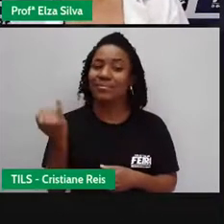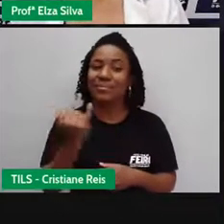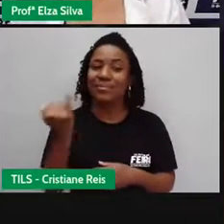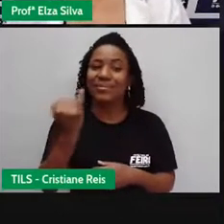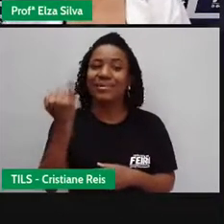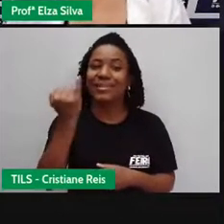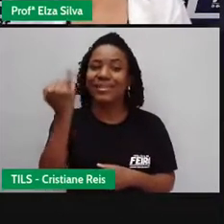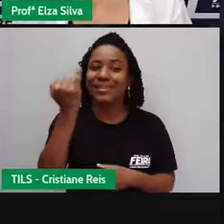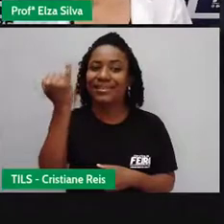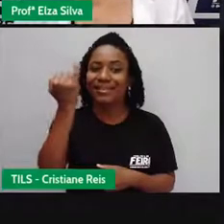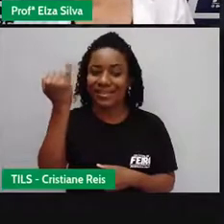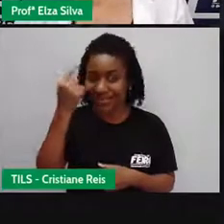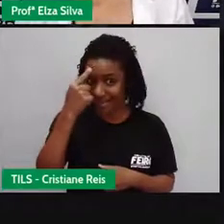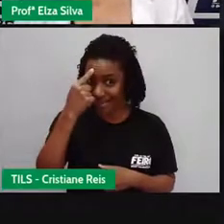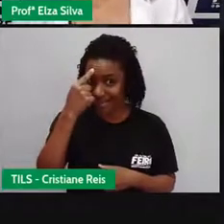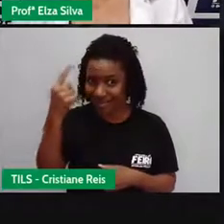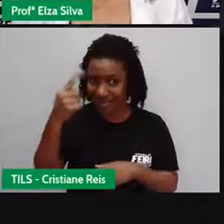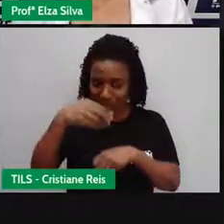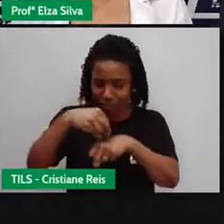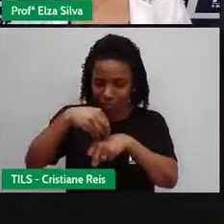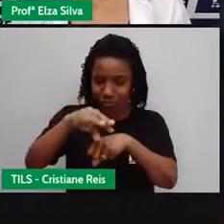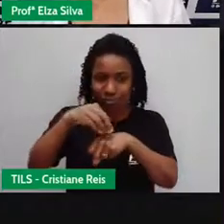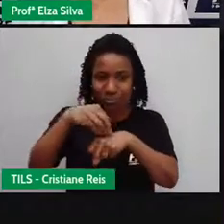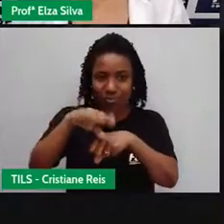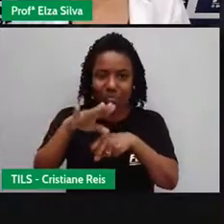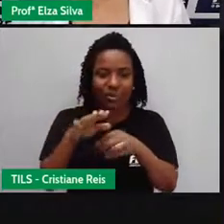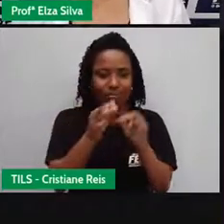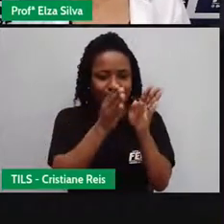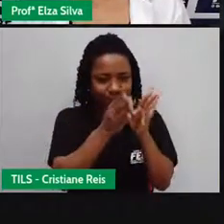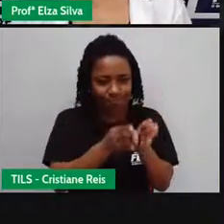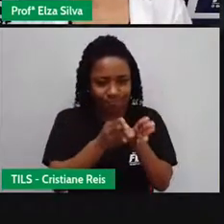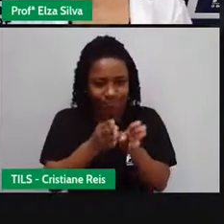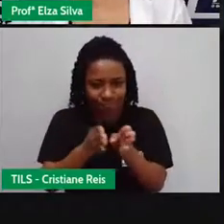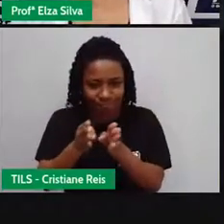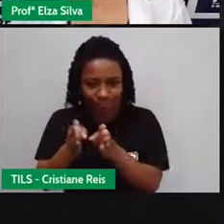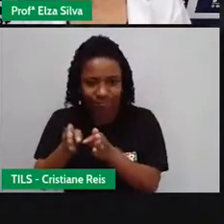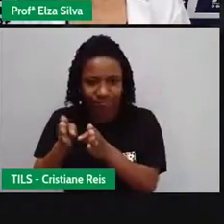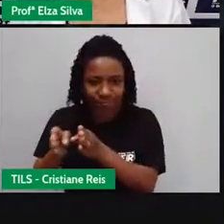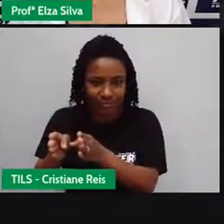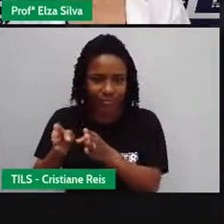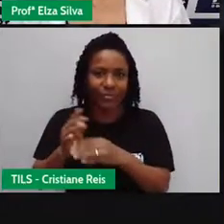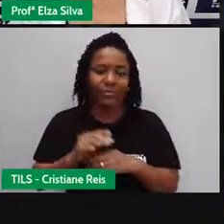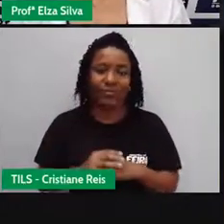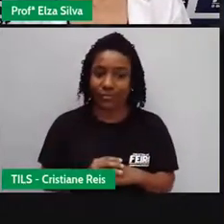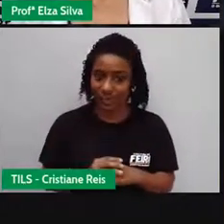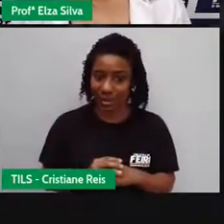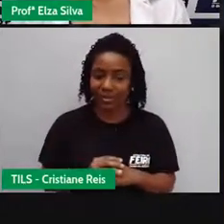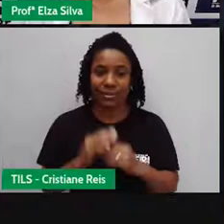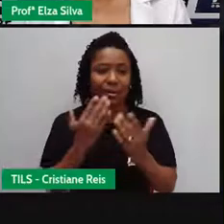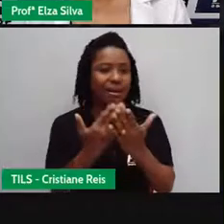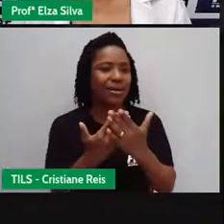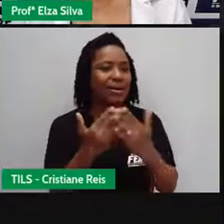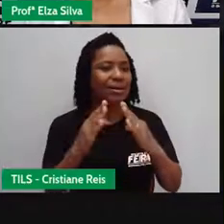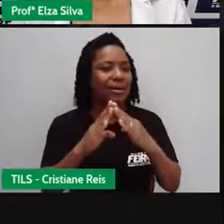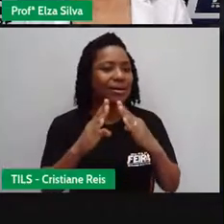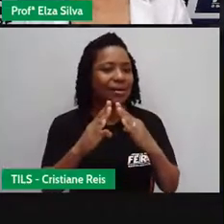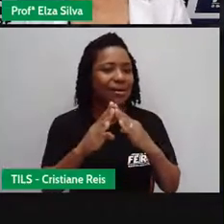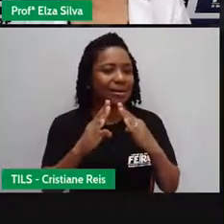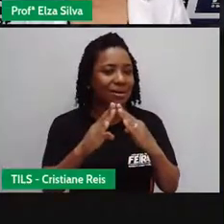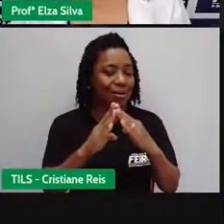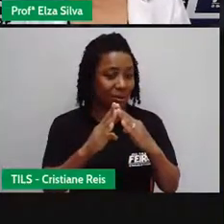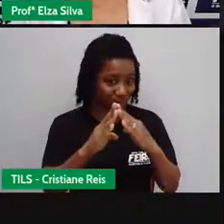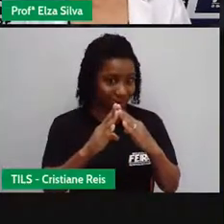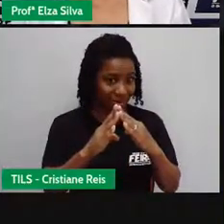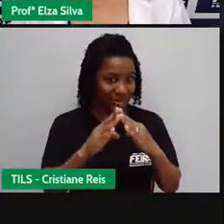também passar algumas dicas de organização para vocês. Quando vocês forem realizar as atividades de casa,